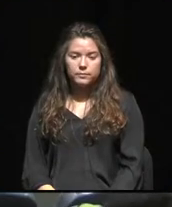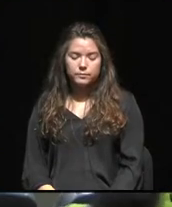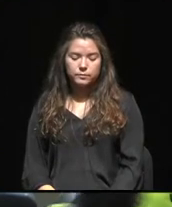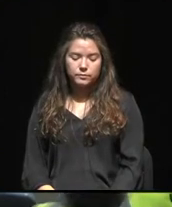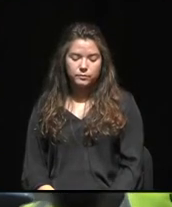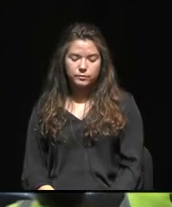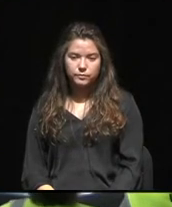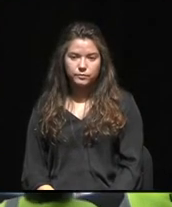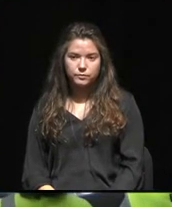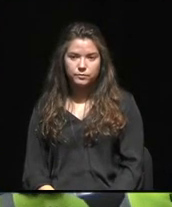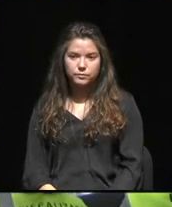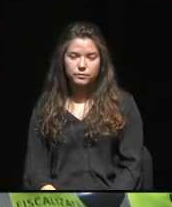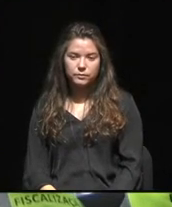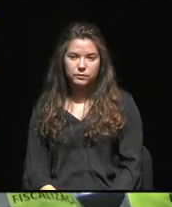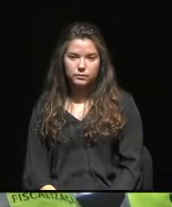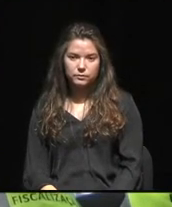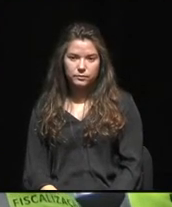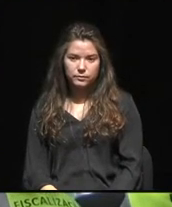chega